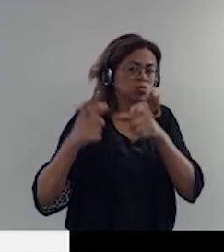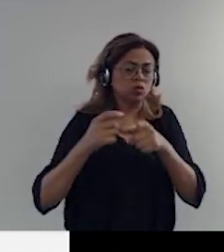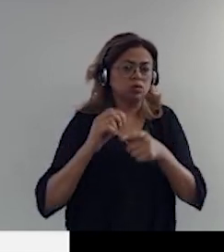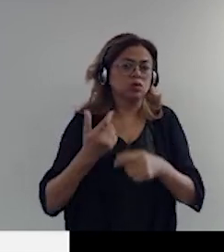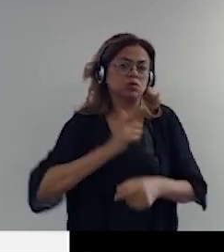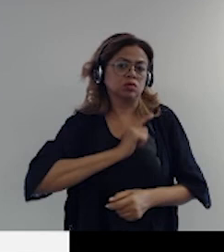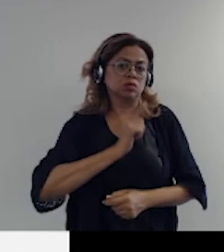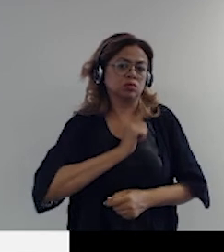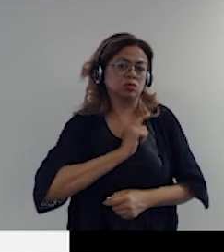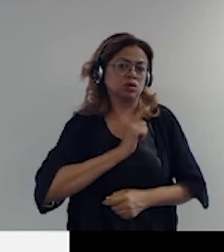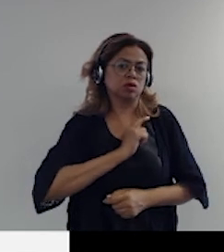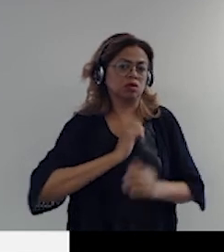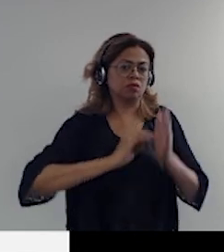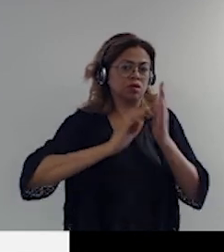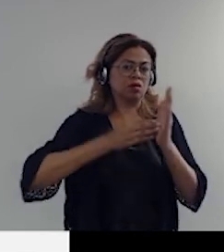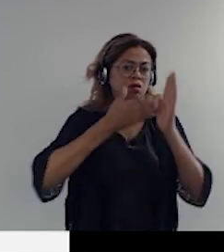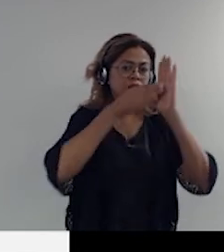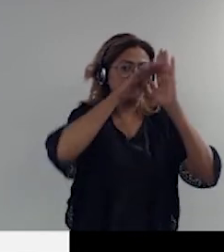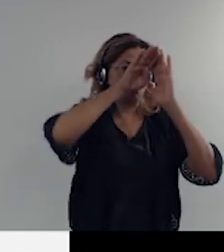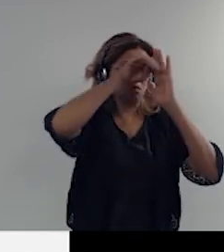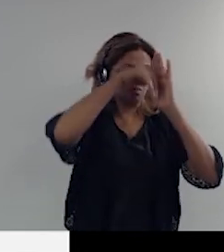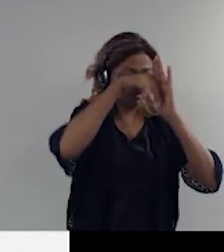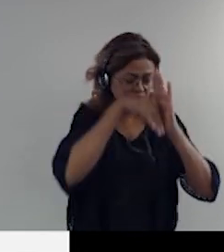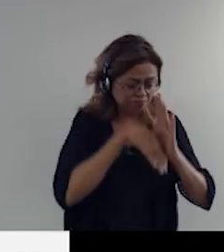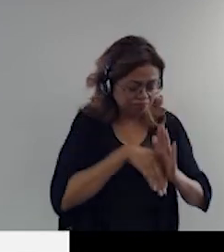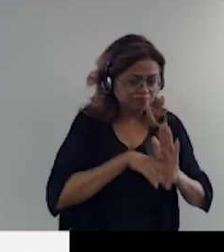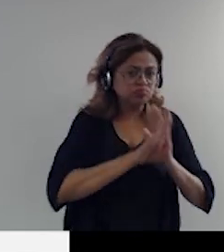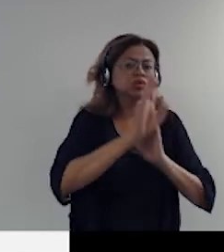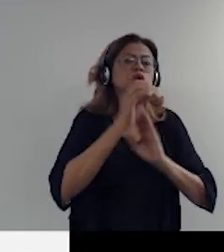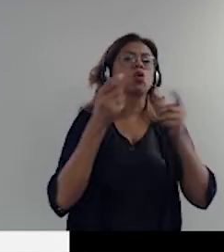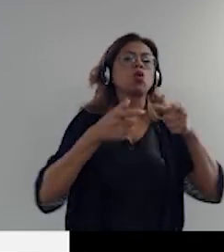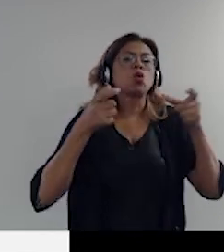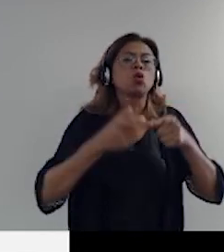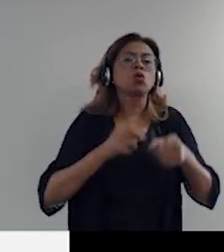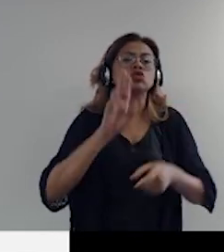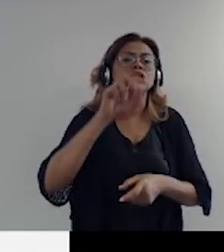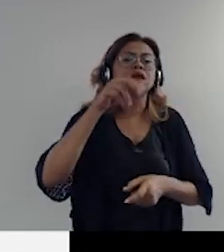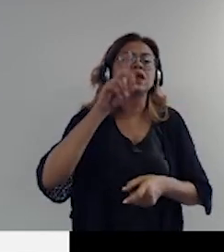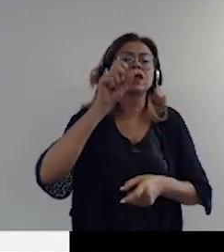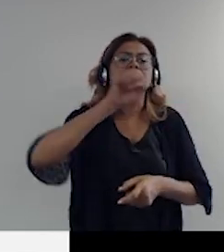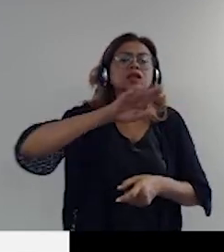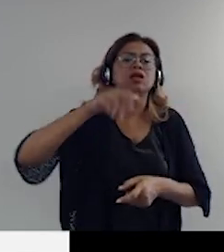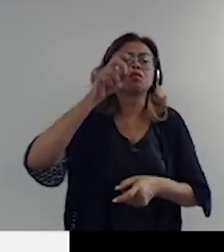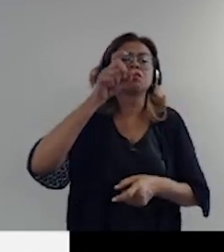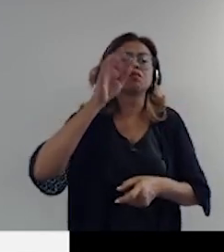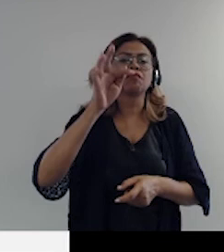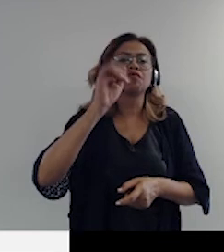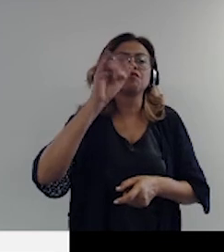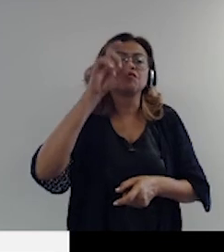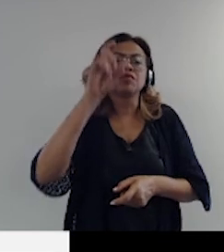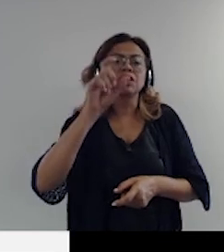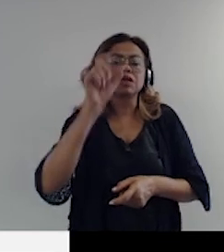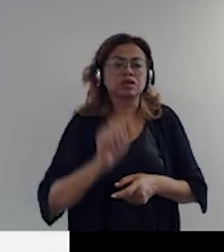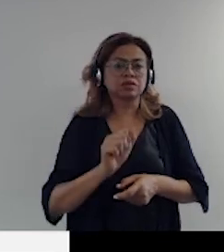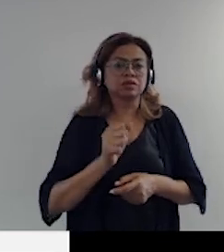houve queda de captação foi justamente a renda fixa, que é onde as pessoas guardam o dinheiro que elas vão usar amanhã. As